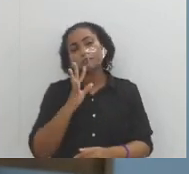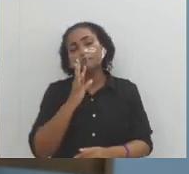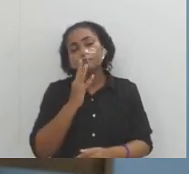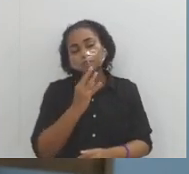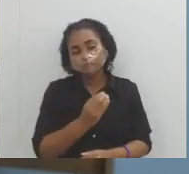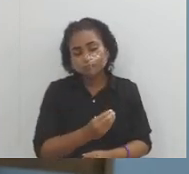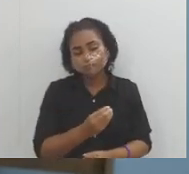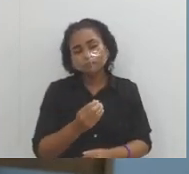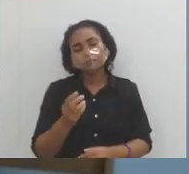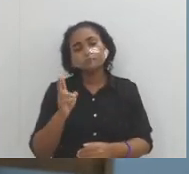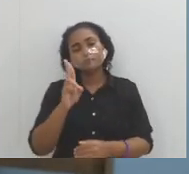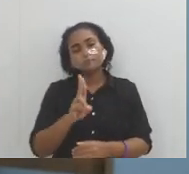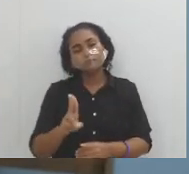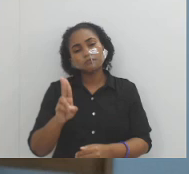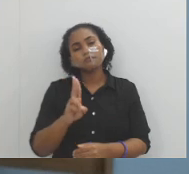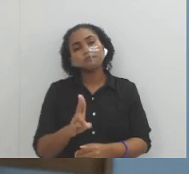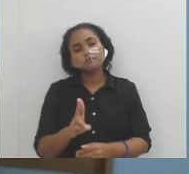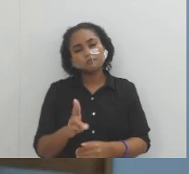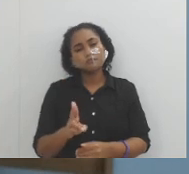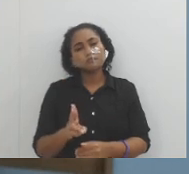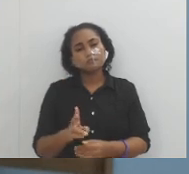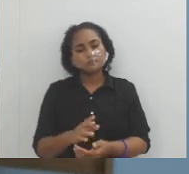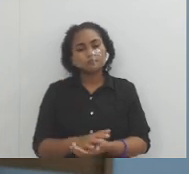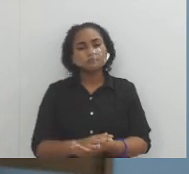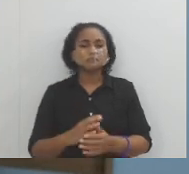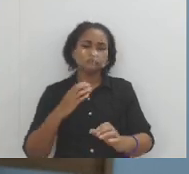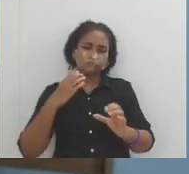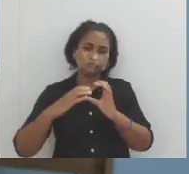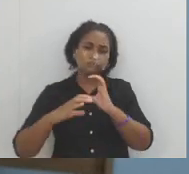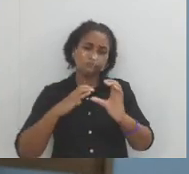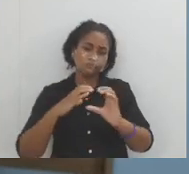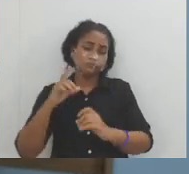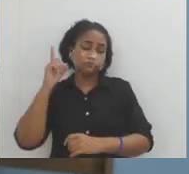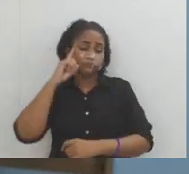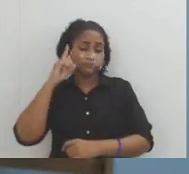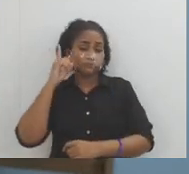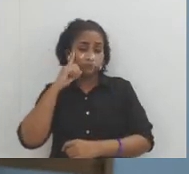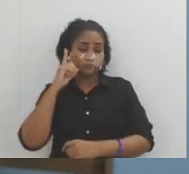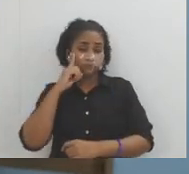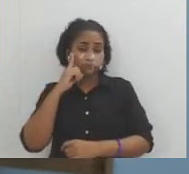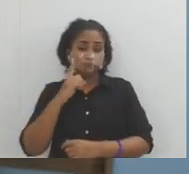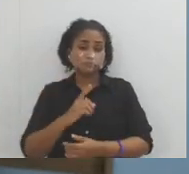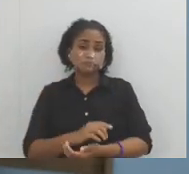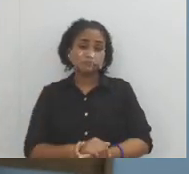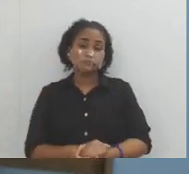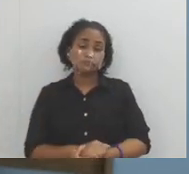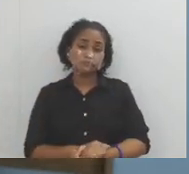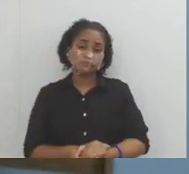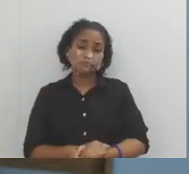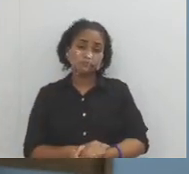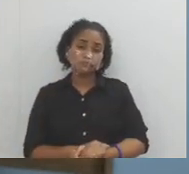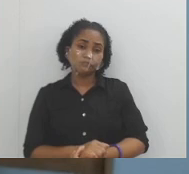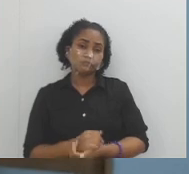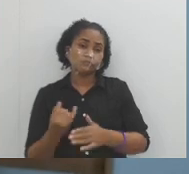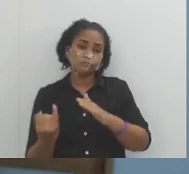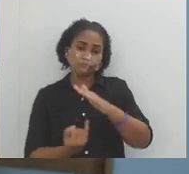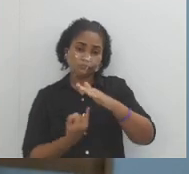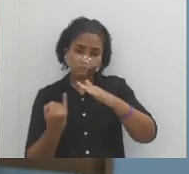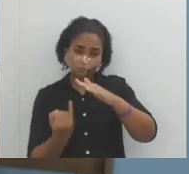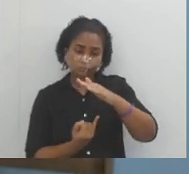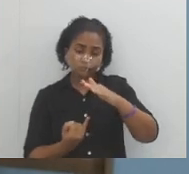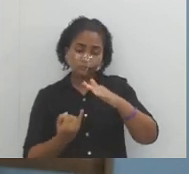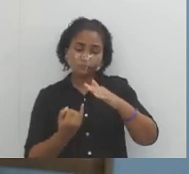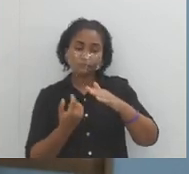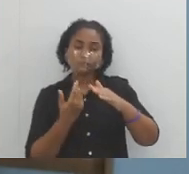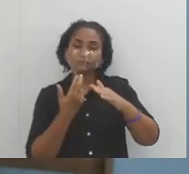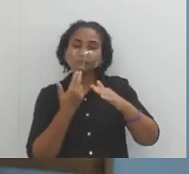conhecendo, nós utilizamos bastante na comunicação do dia a dia o coloquial, né? A